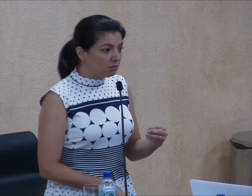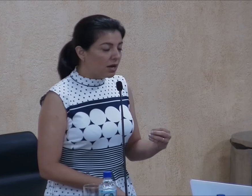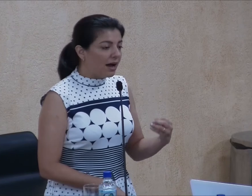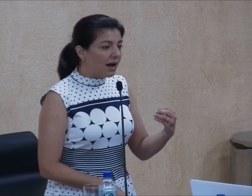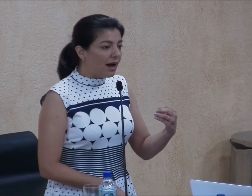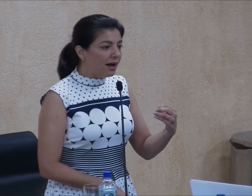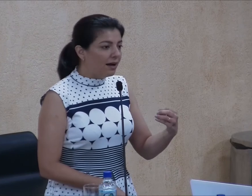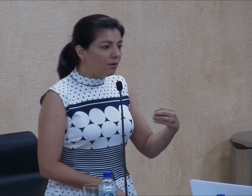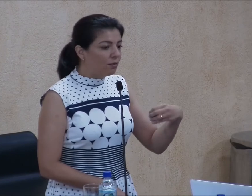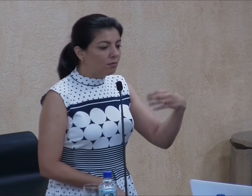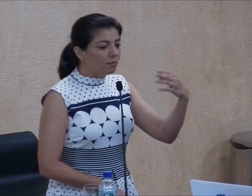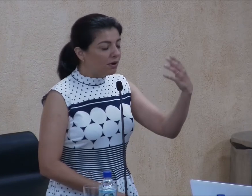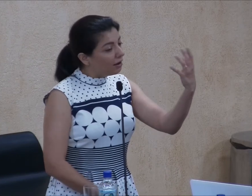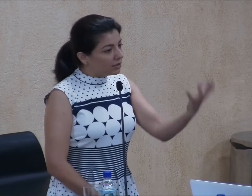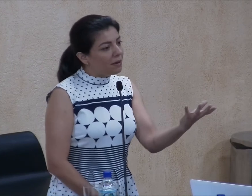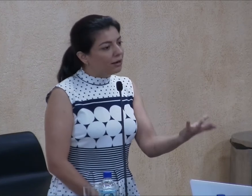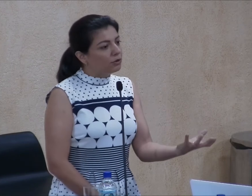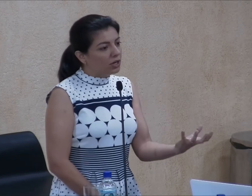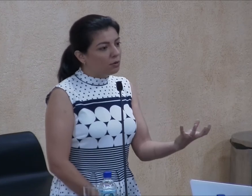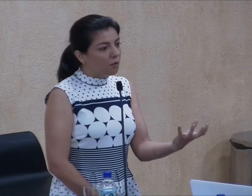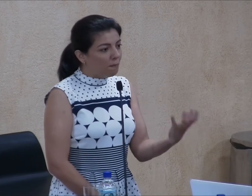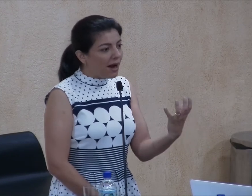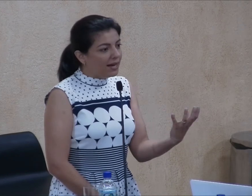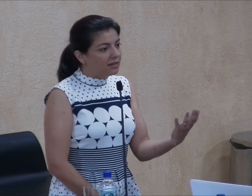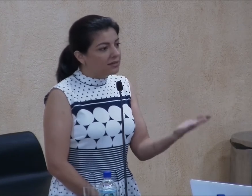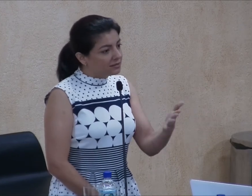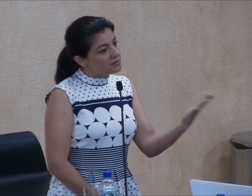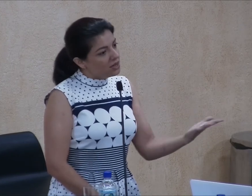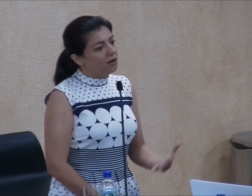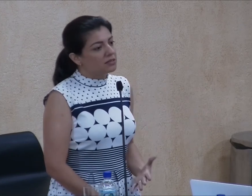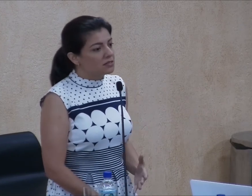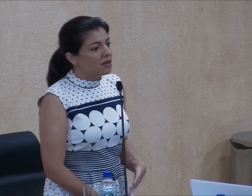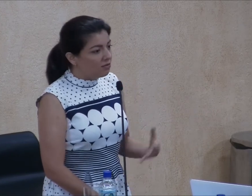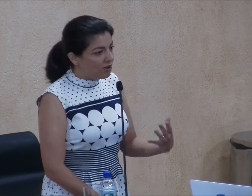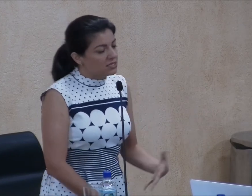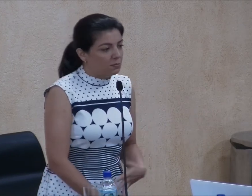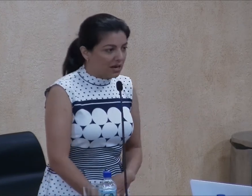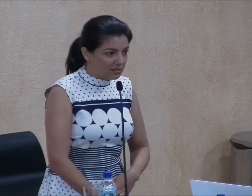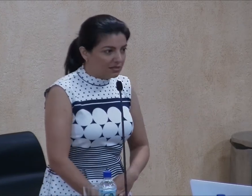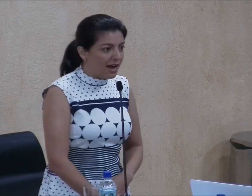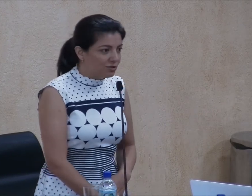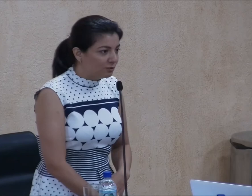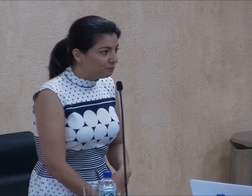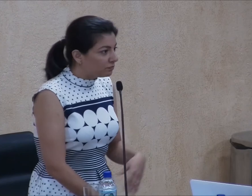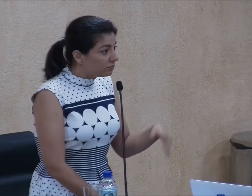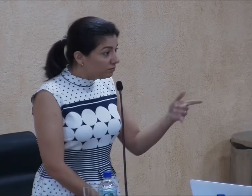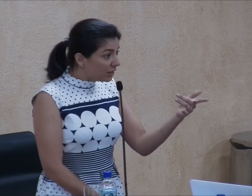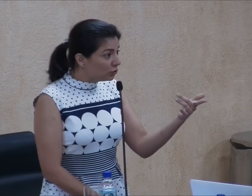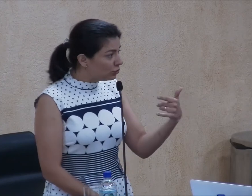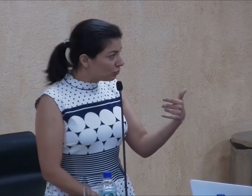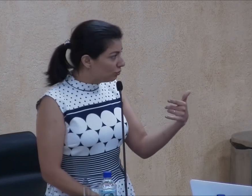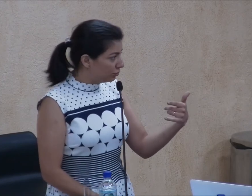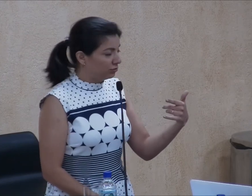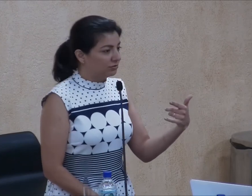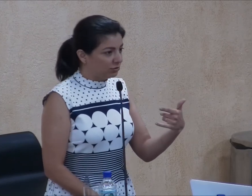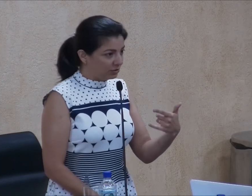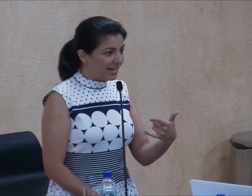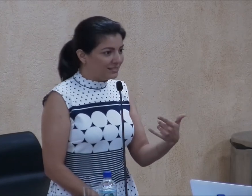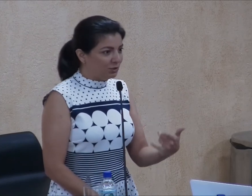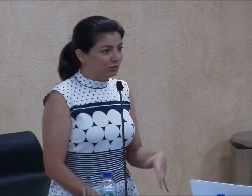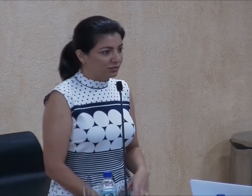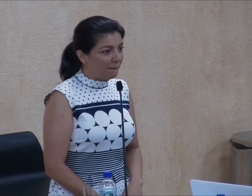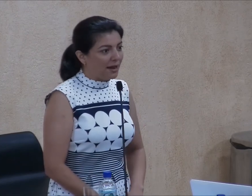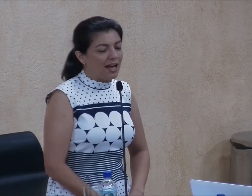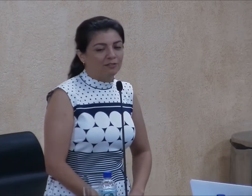retribuição ao trabalho que o pai das senhoras fez pela cidade. No discurso dos